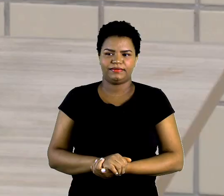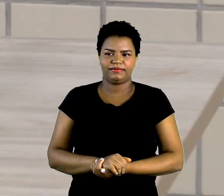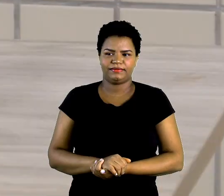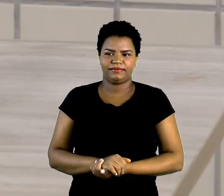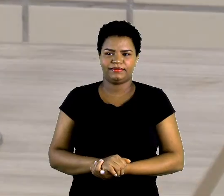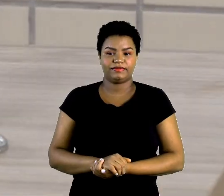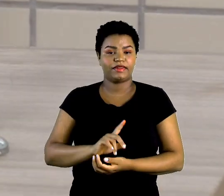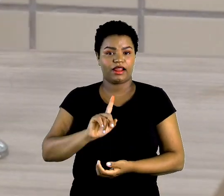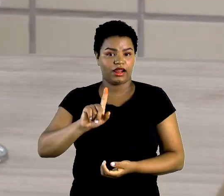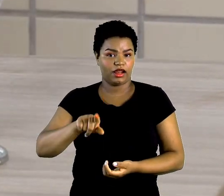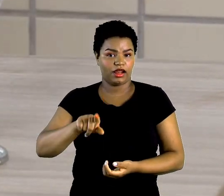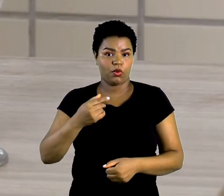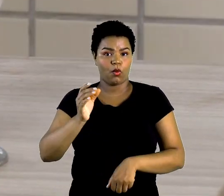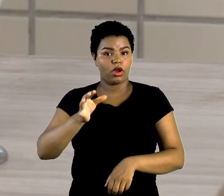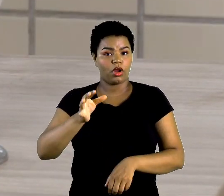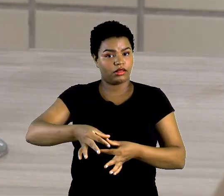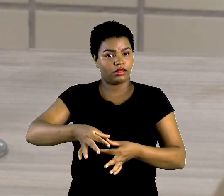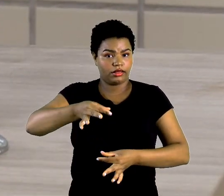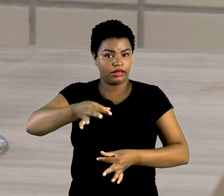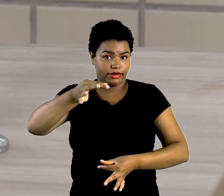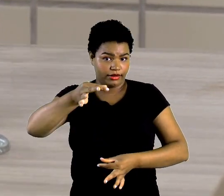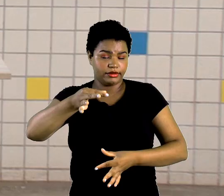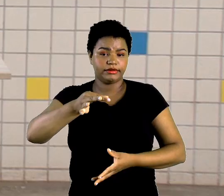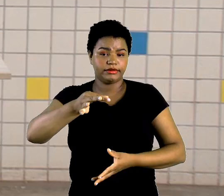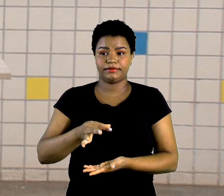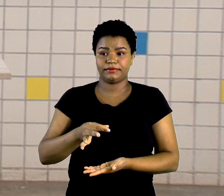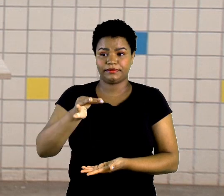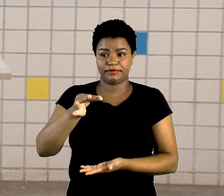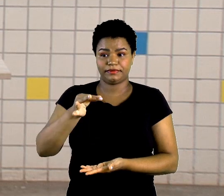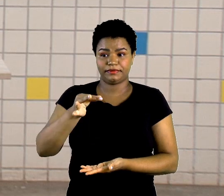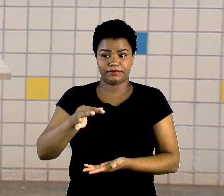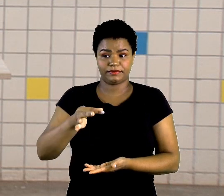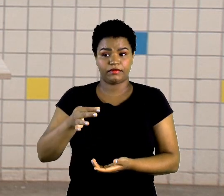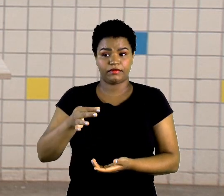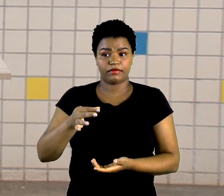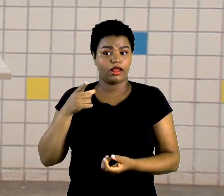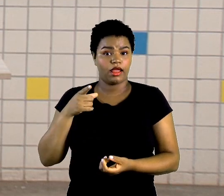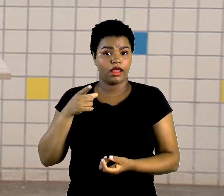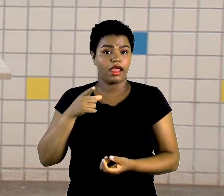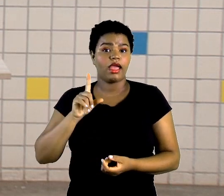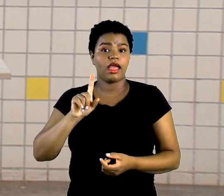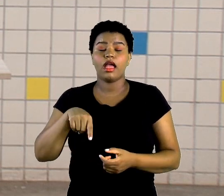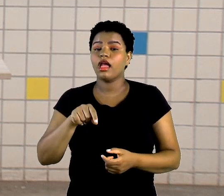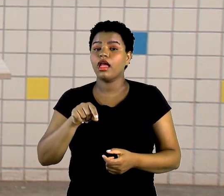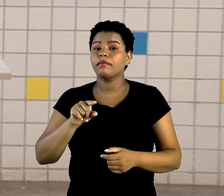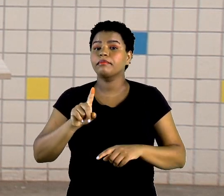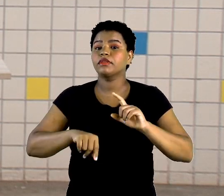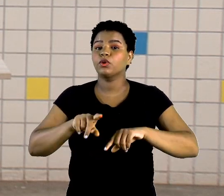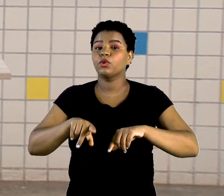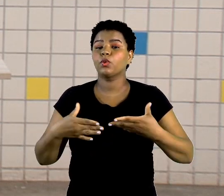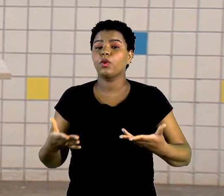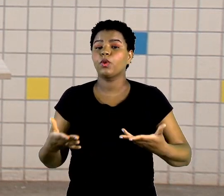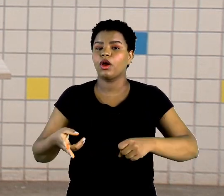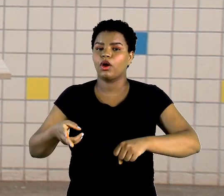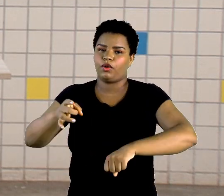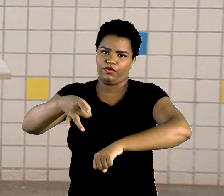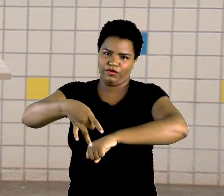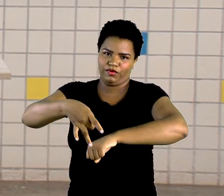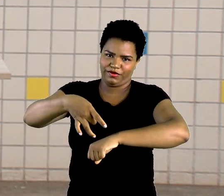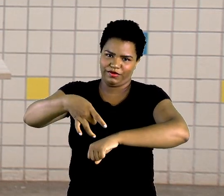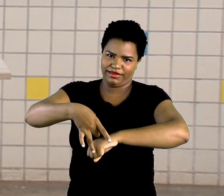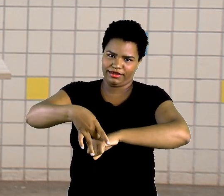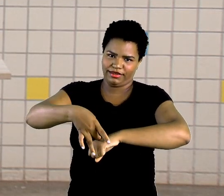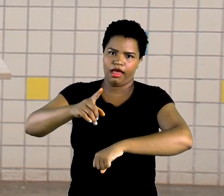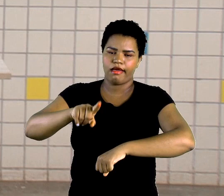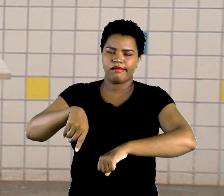Uma taça. E essa taça, ó, ela é feita de vidro, um